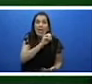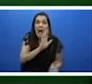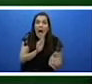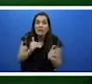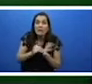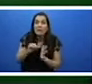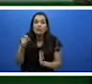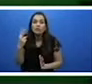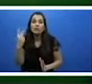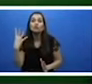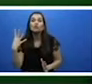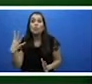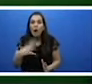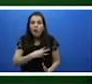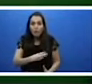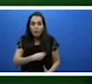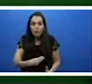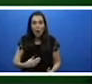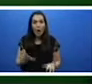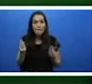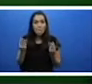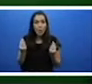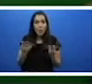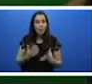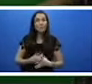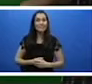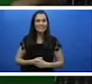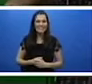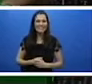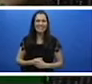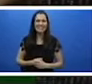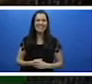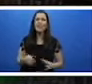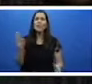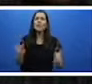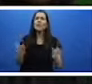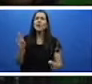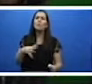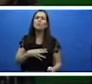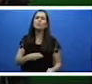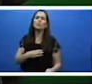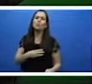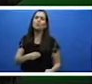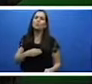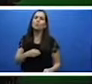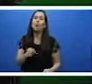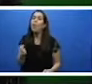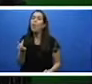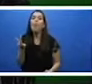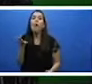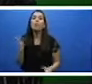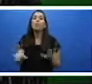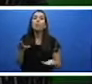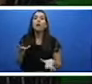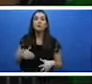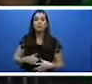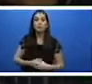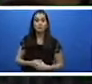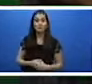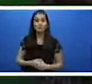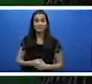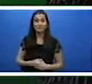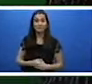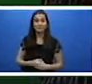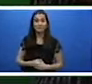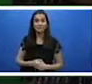24 filhotes. E o período médio de amamentação, que eles vão mamar na mamãe lá, animalzinho. Qual?